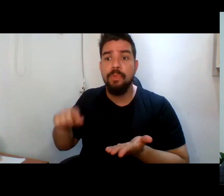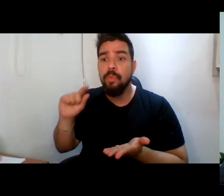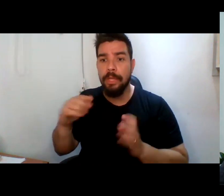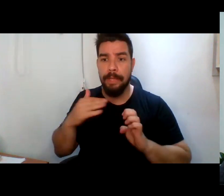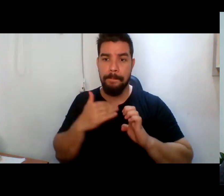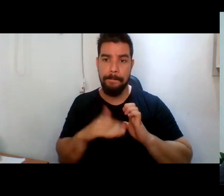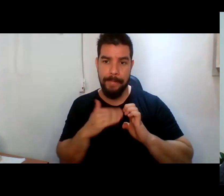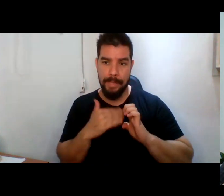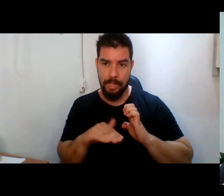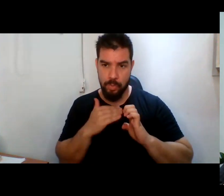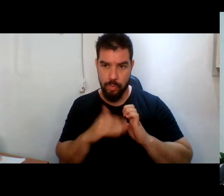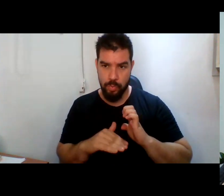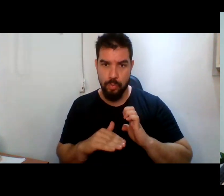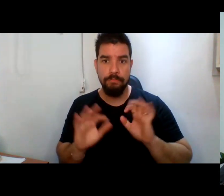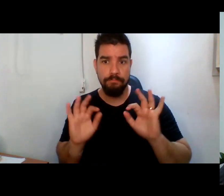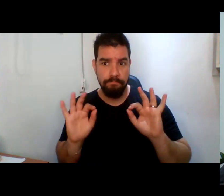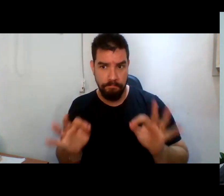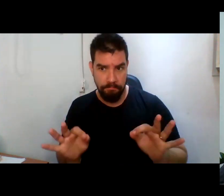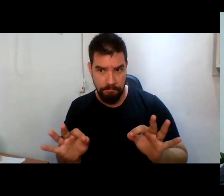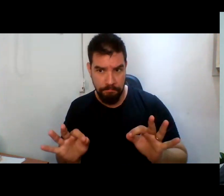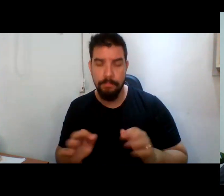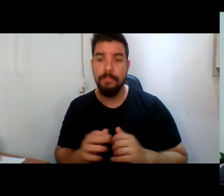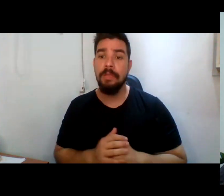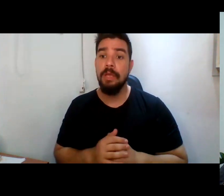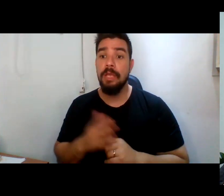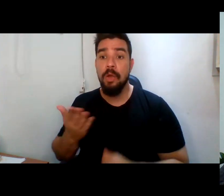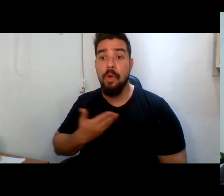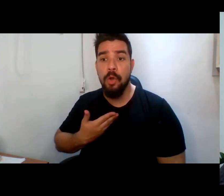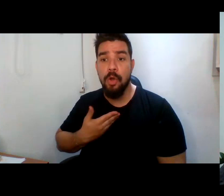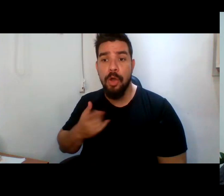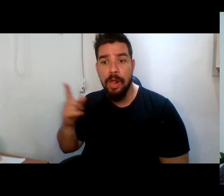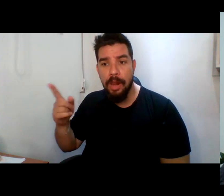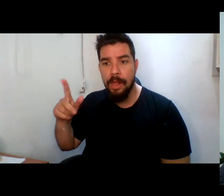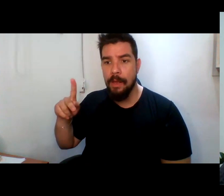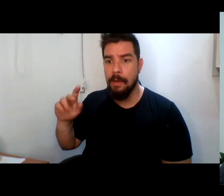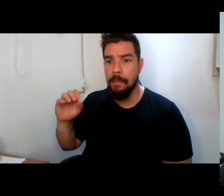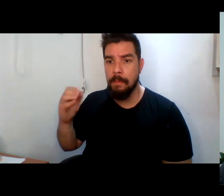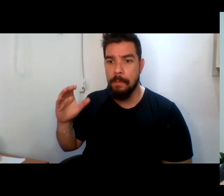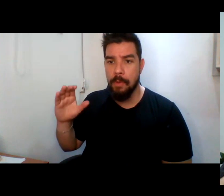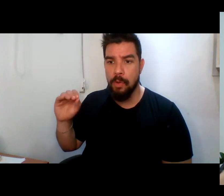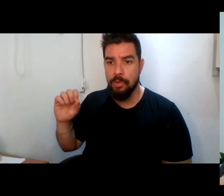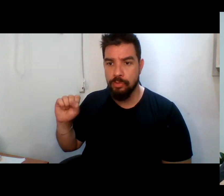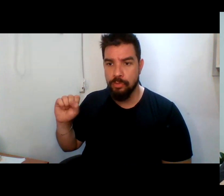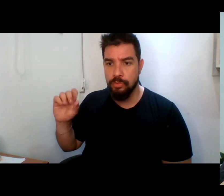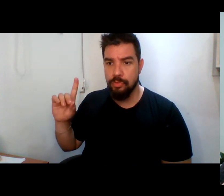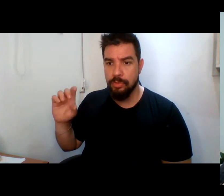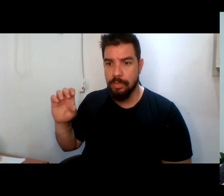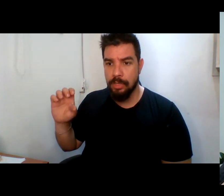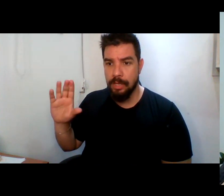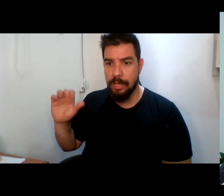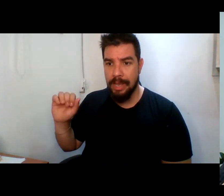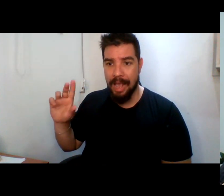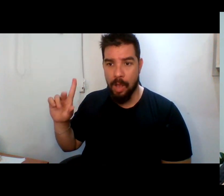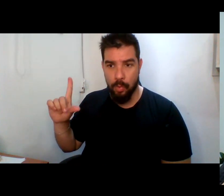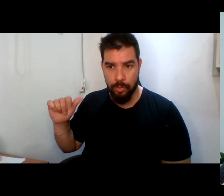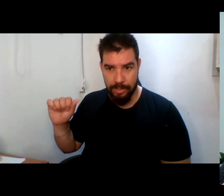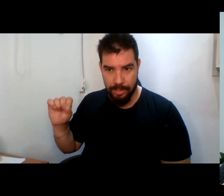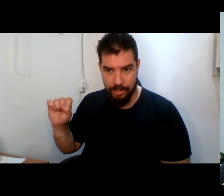e-mail, né? Aí o nosso colega lá de Poços de Caldas, Alexander, nos disse que